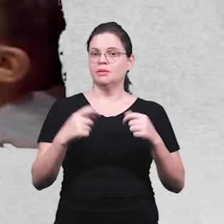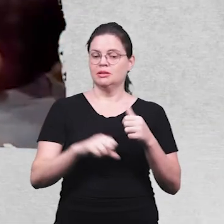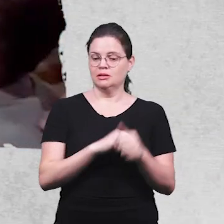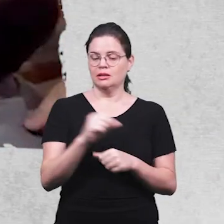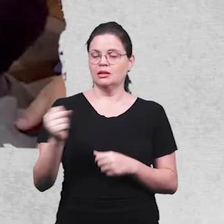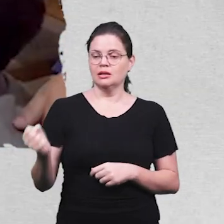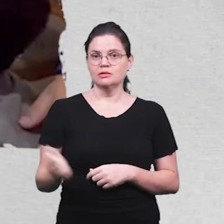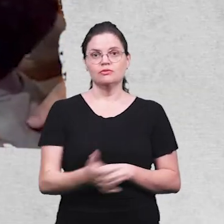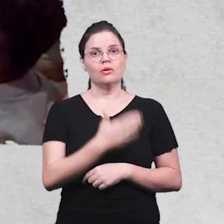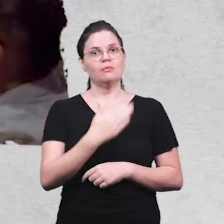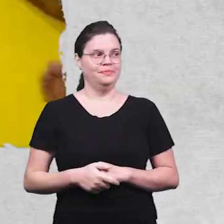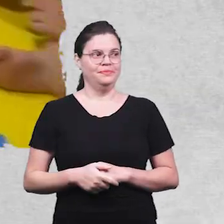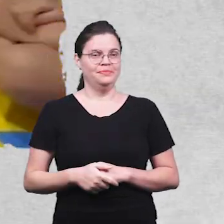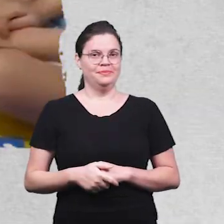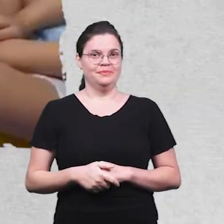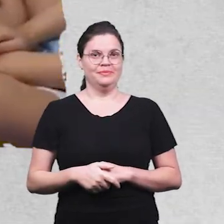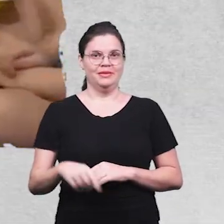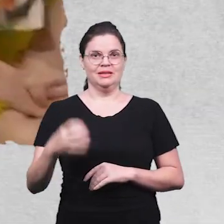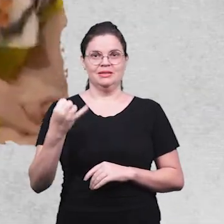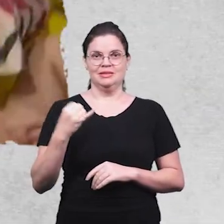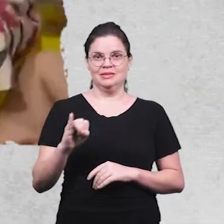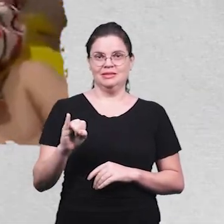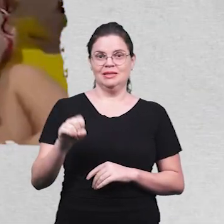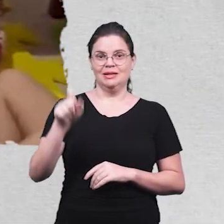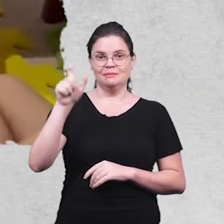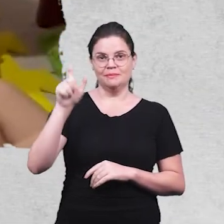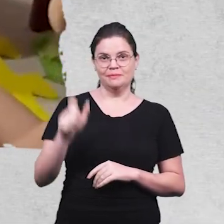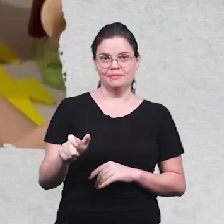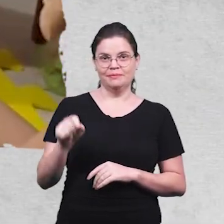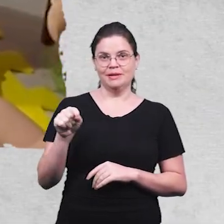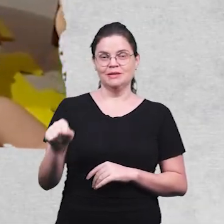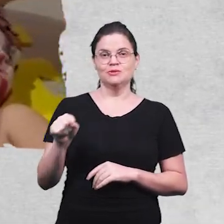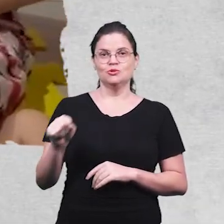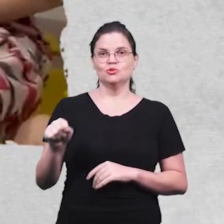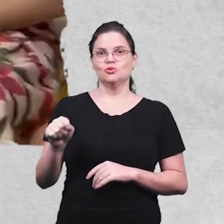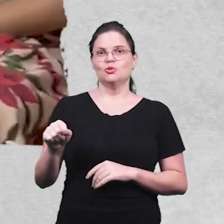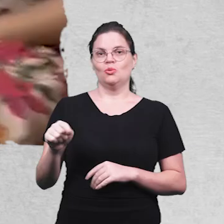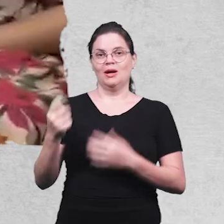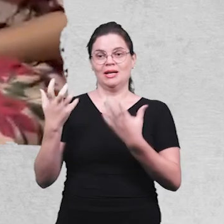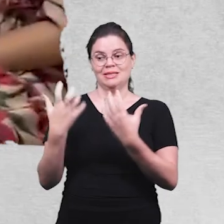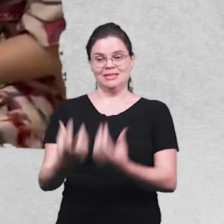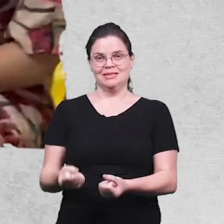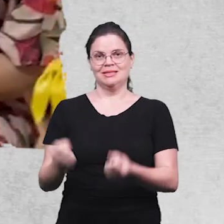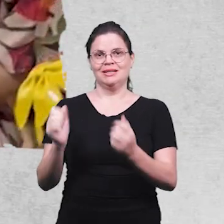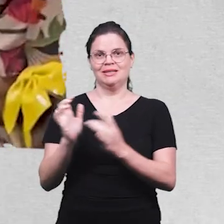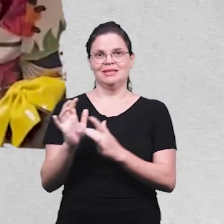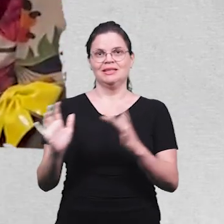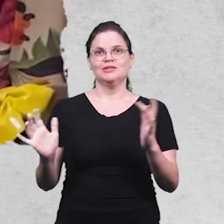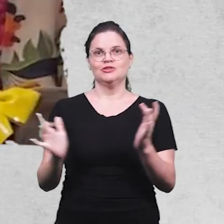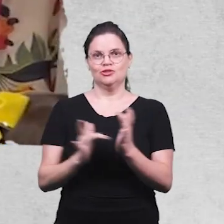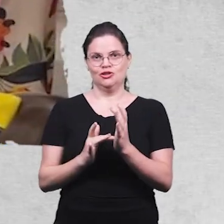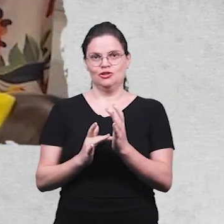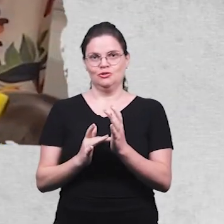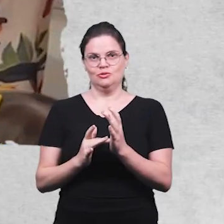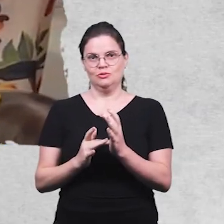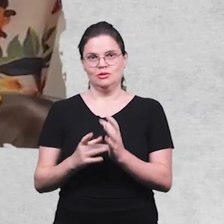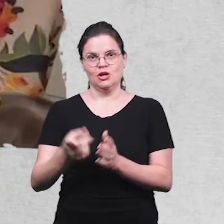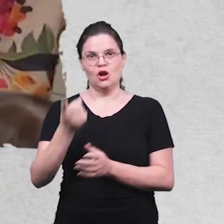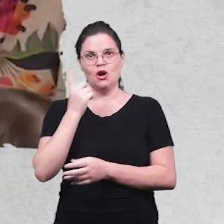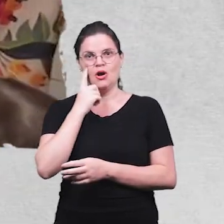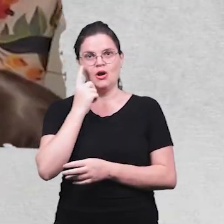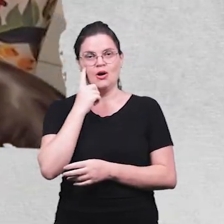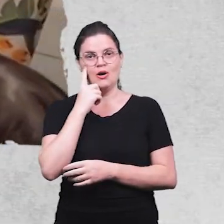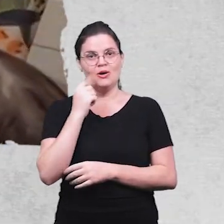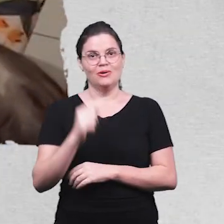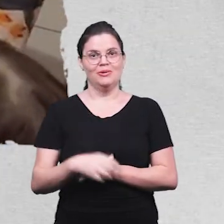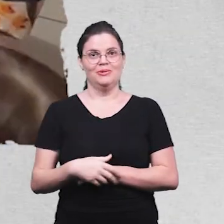um encontro com o Senhor. Quando a pessoa ela aceita o Senhor Jesus, todo mundo olhando, hein? Para